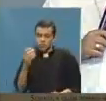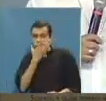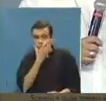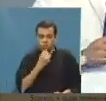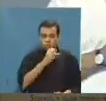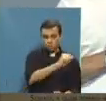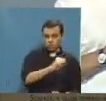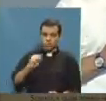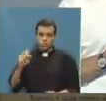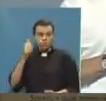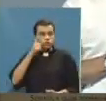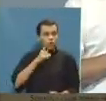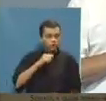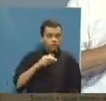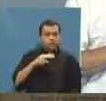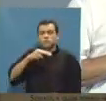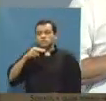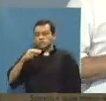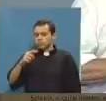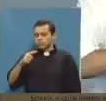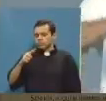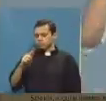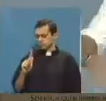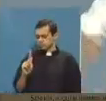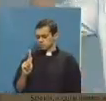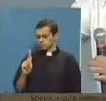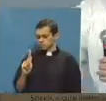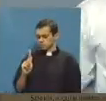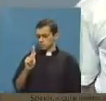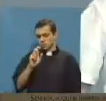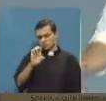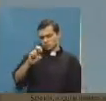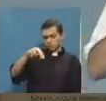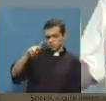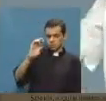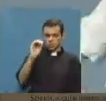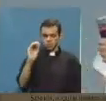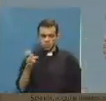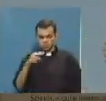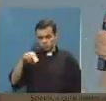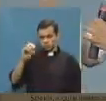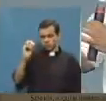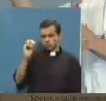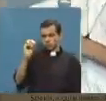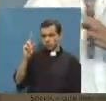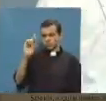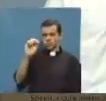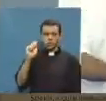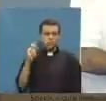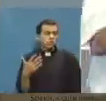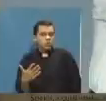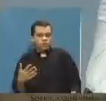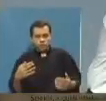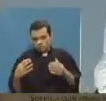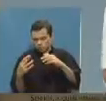lado da filha ou do filho, contra o outro. Eu defendo o outro só porque é da minha família, e não porque ele está